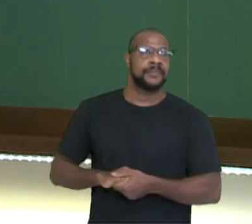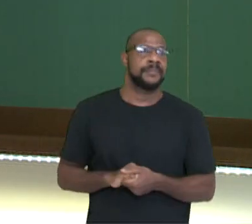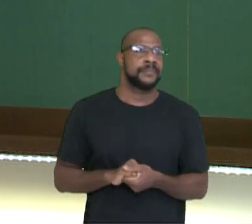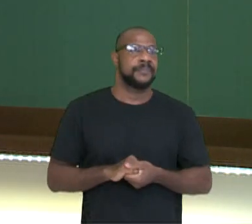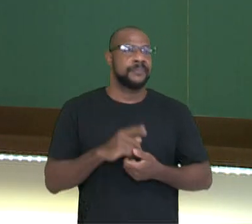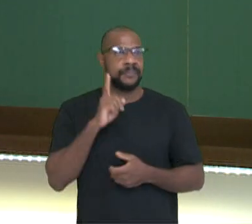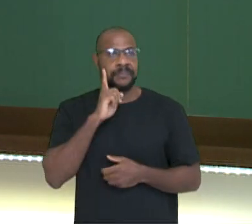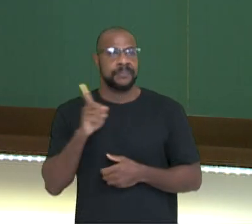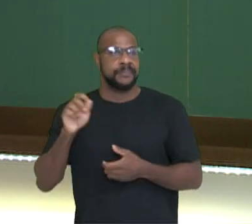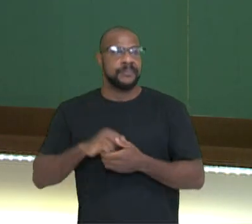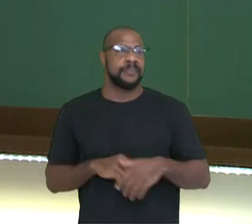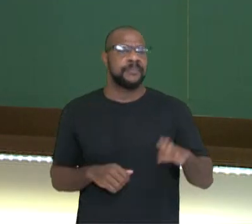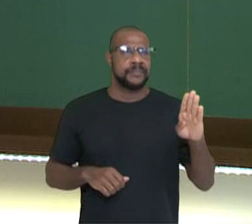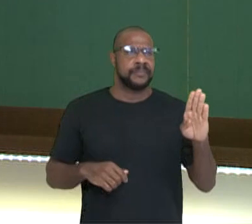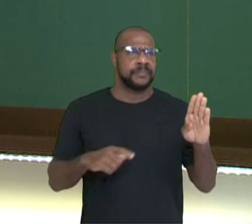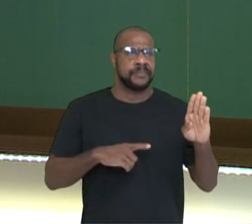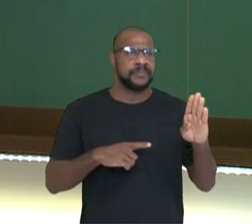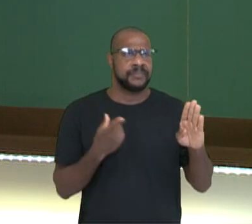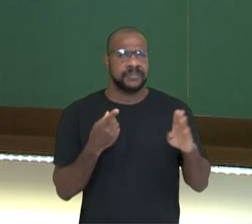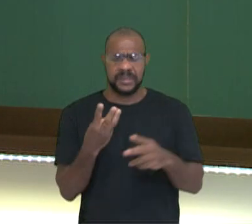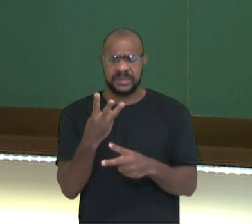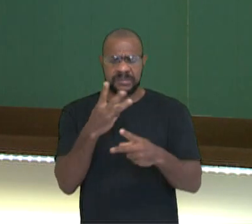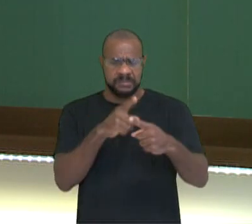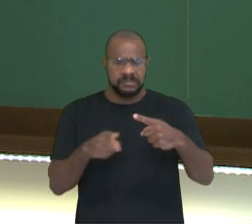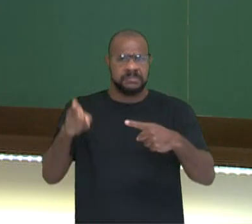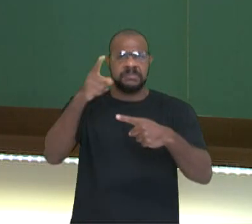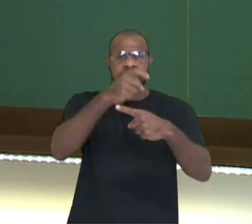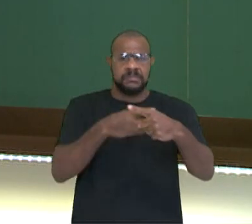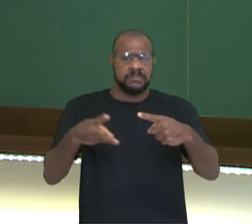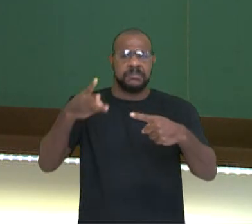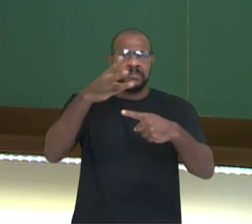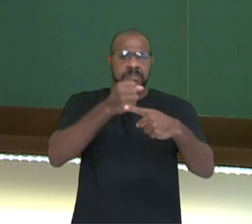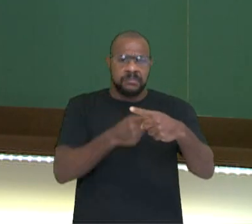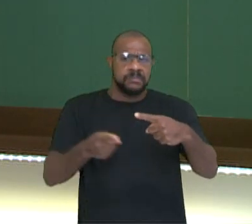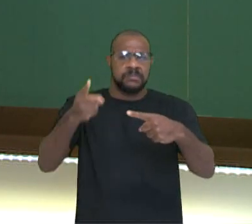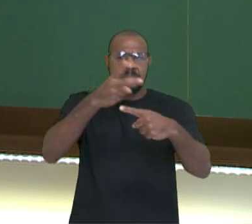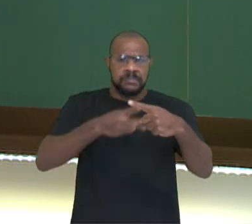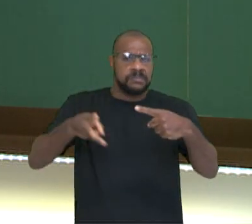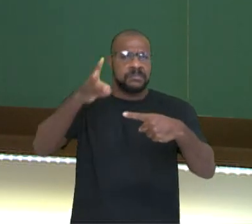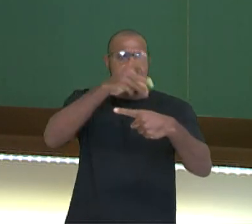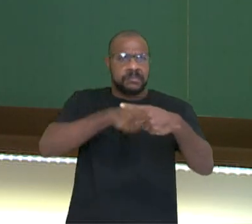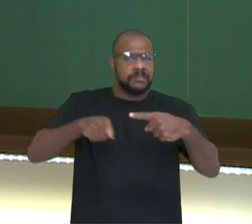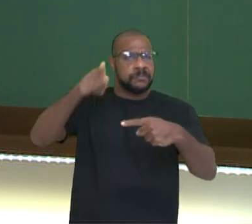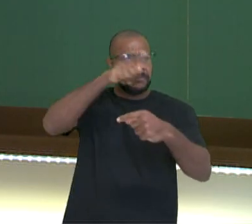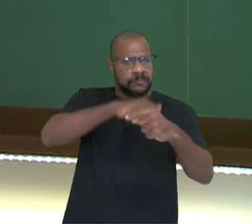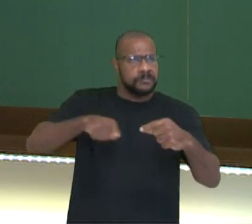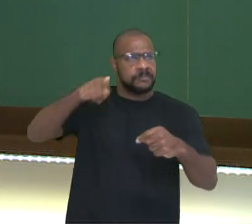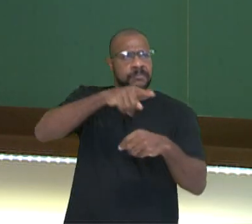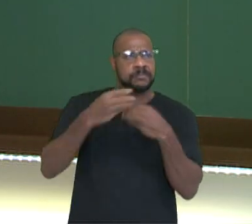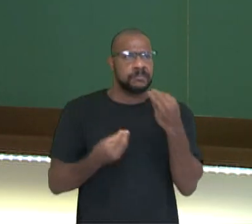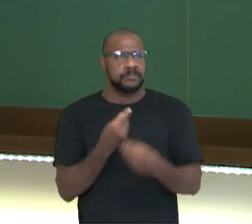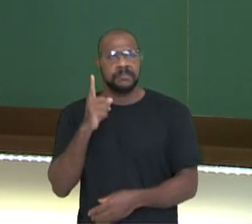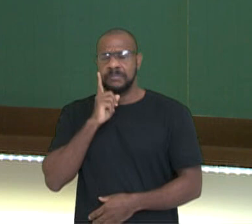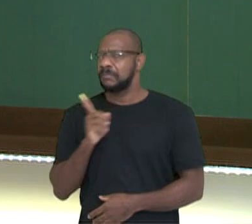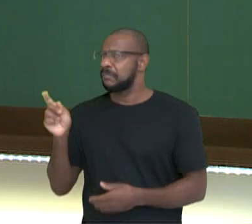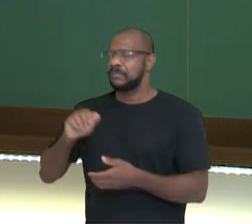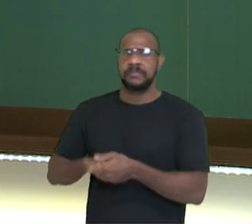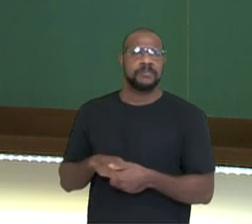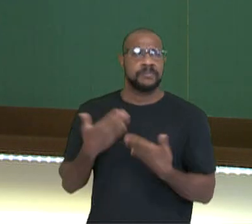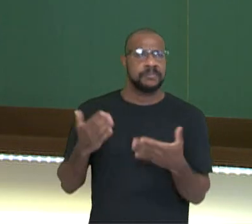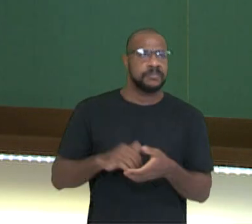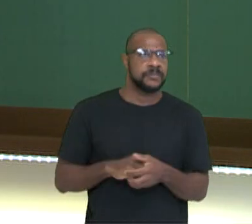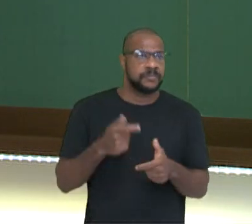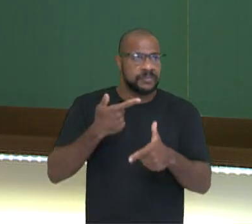dá 3 voltas na circunferência. De fato, se eu for fazer essa divisão de 1380